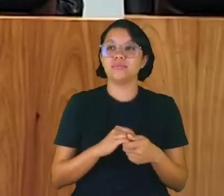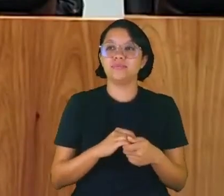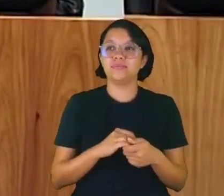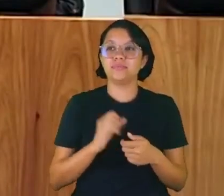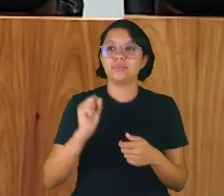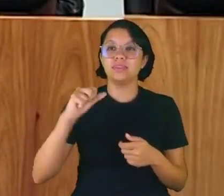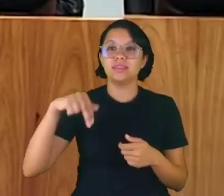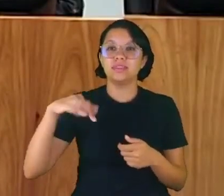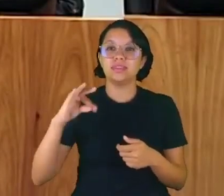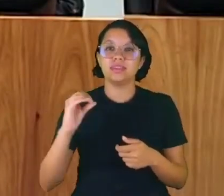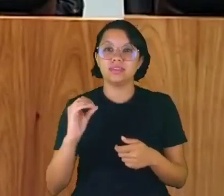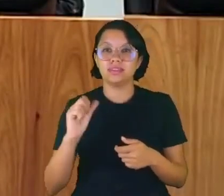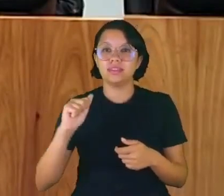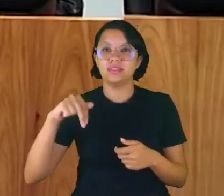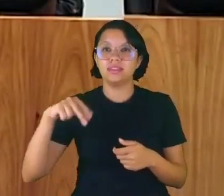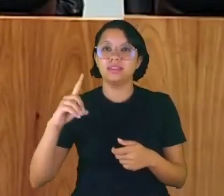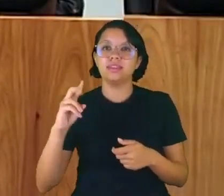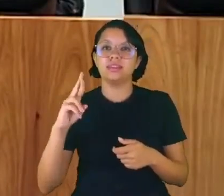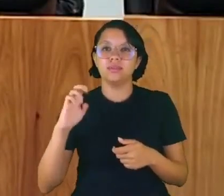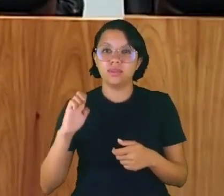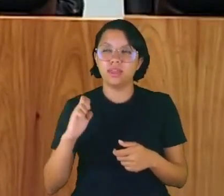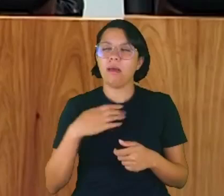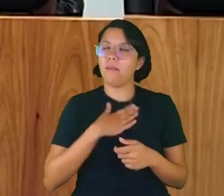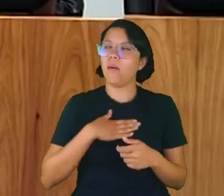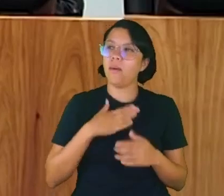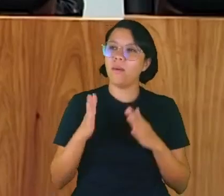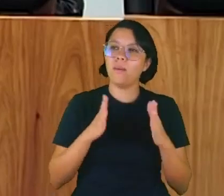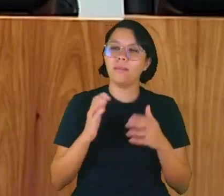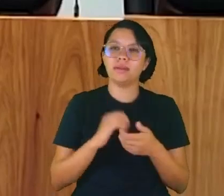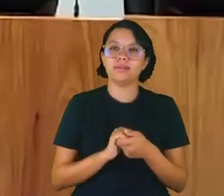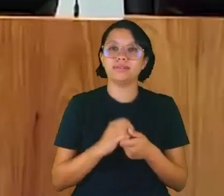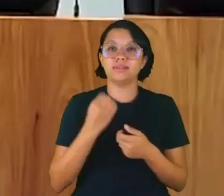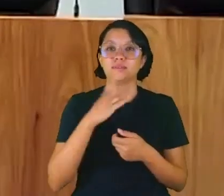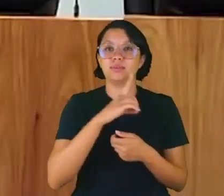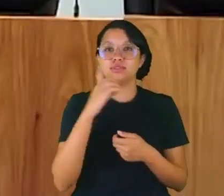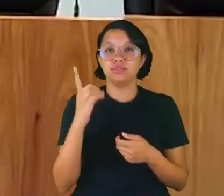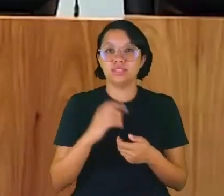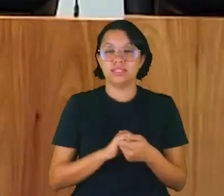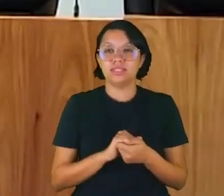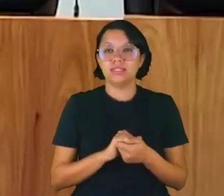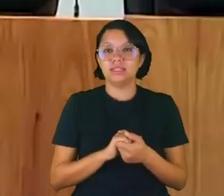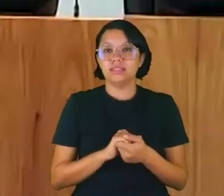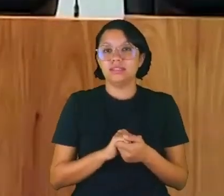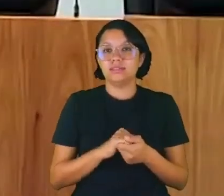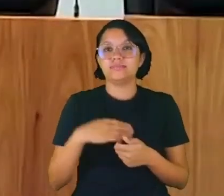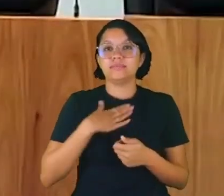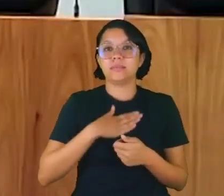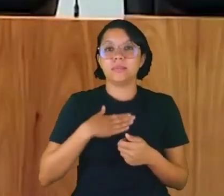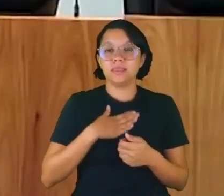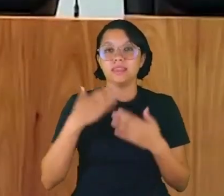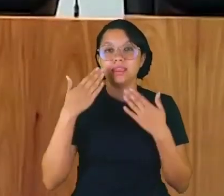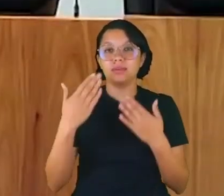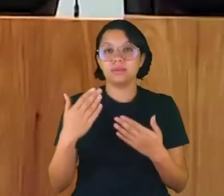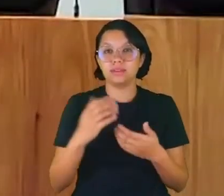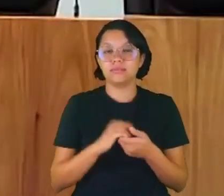né? Muito agradável, muito bom mesmo. Henrique, bom dia. Vamos vê-lo aqui. Satisfação. Muito